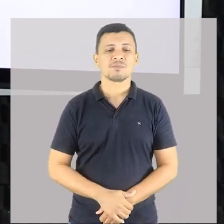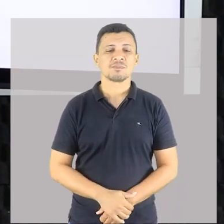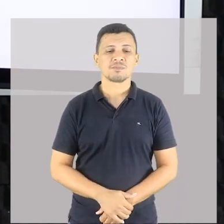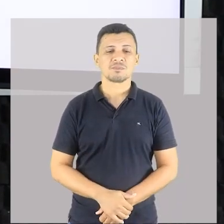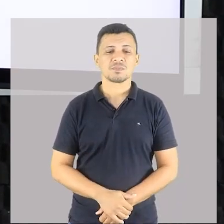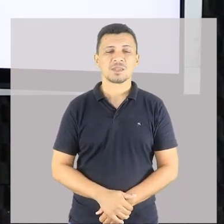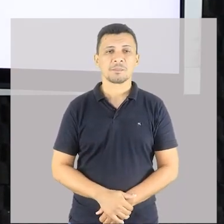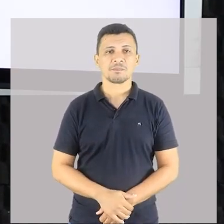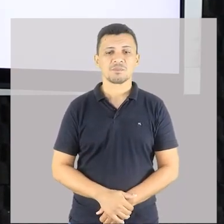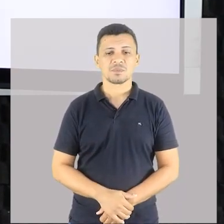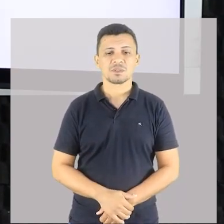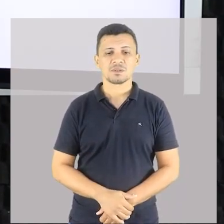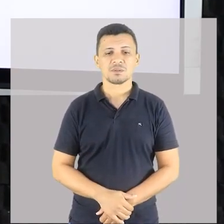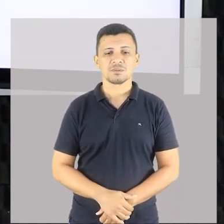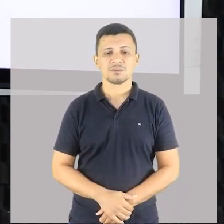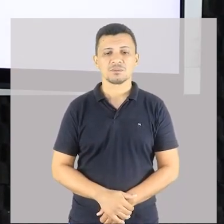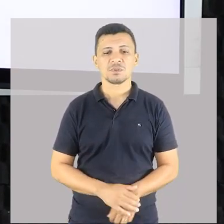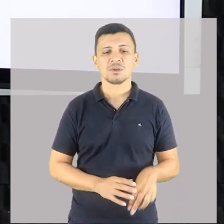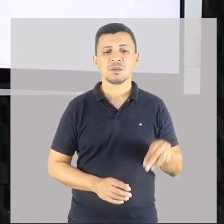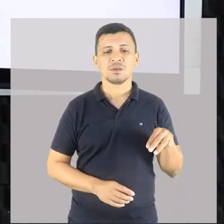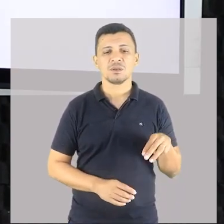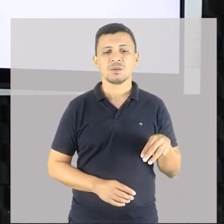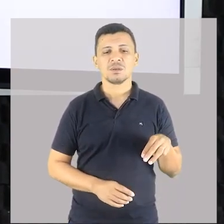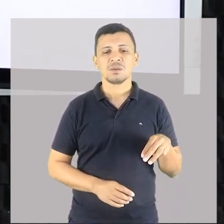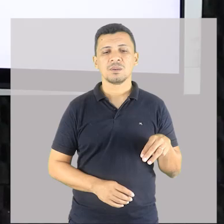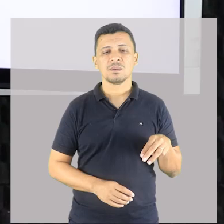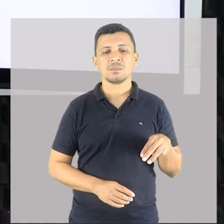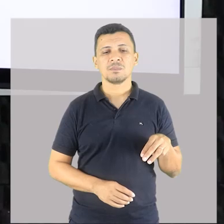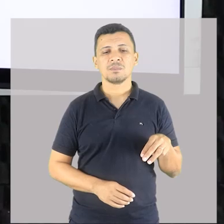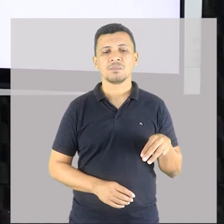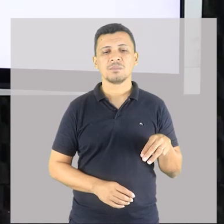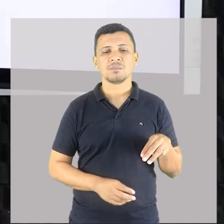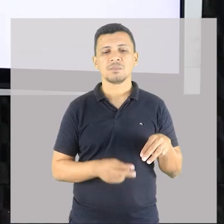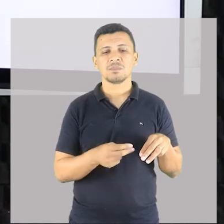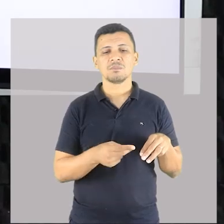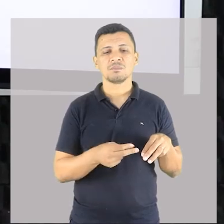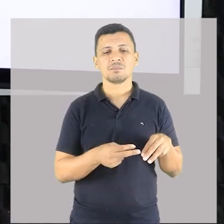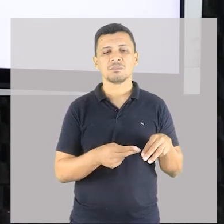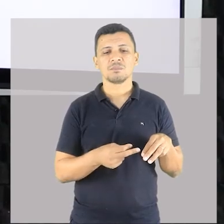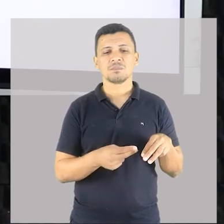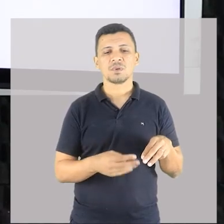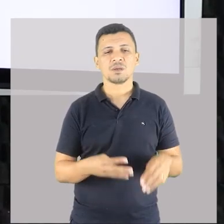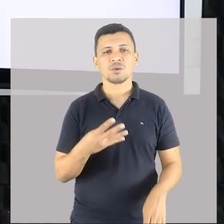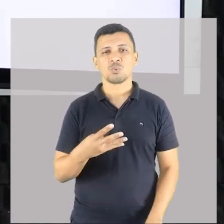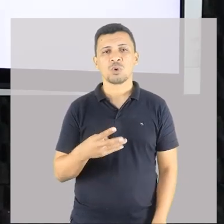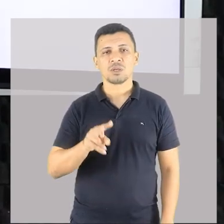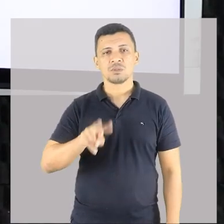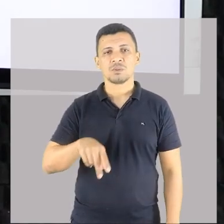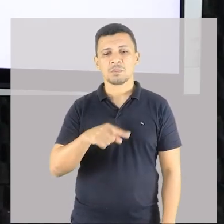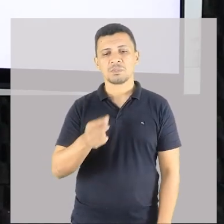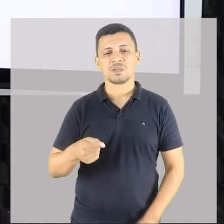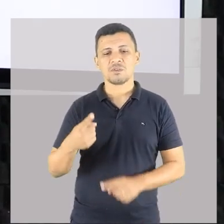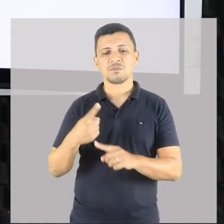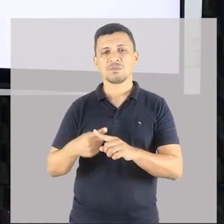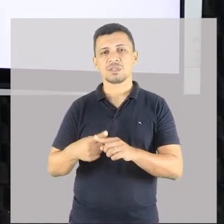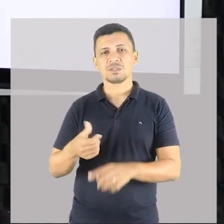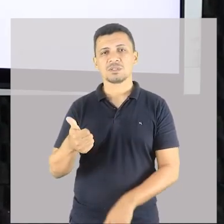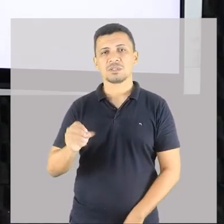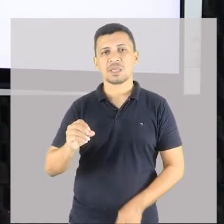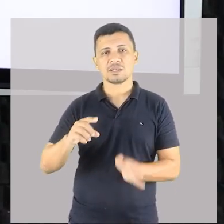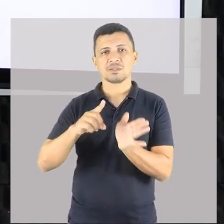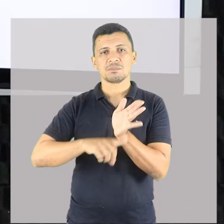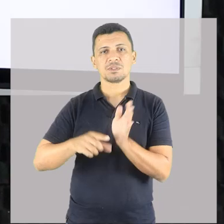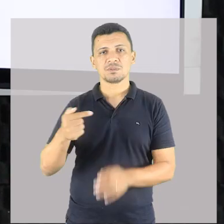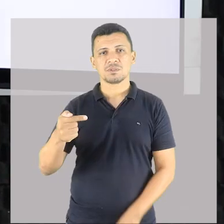A permeabilidade magnética do meio, ó, 4π vezes 10 elevado a menos